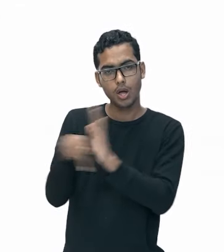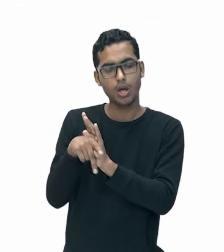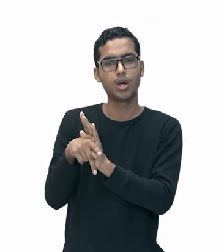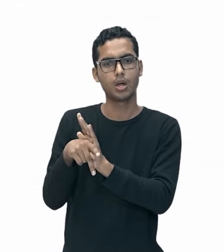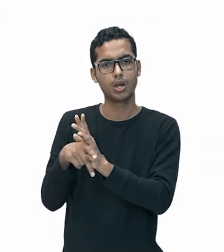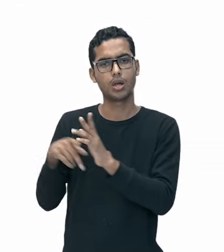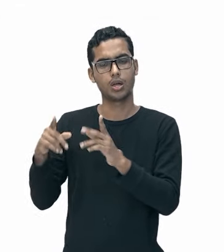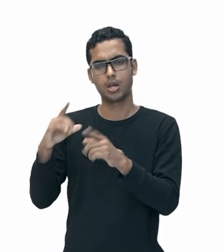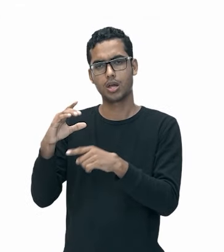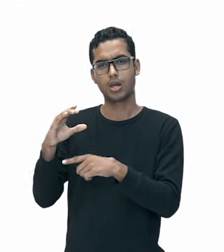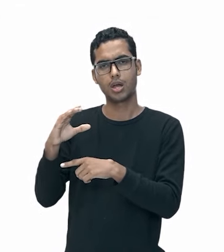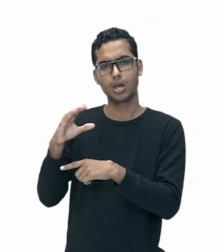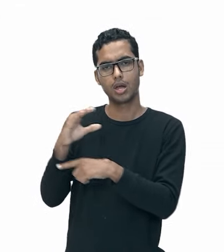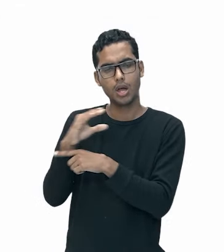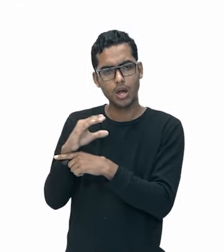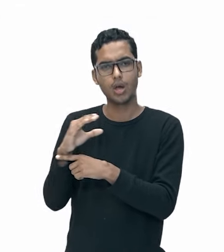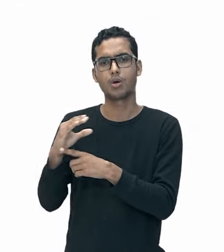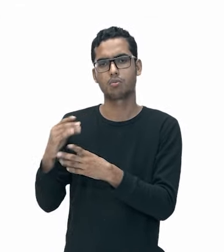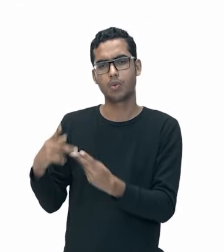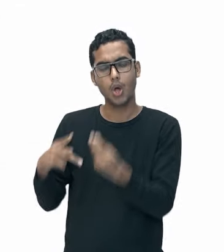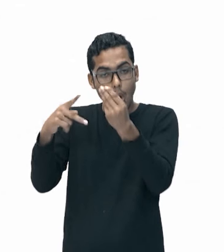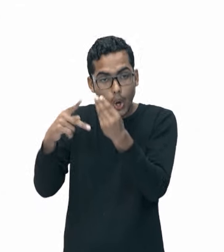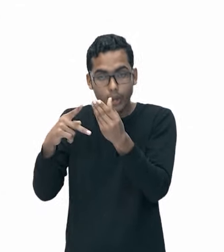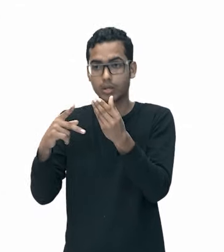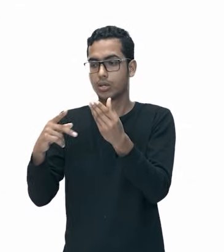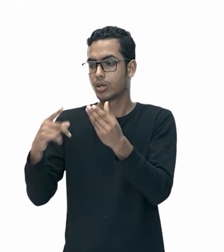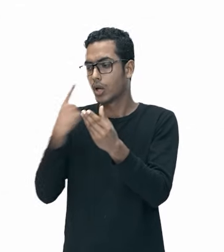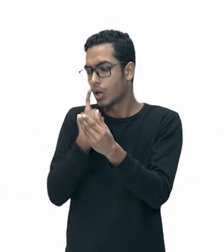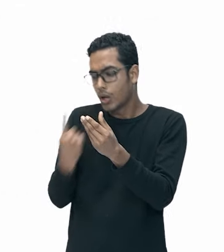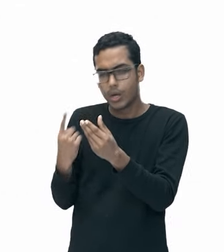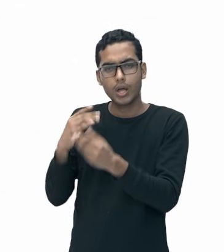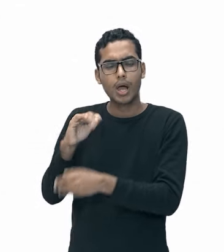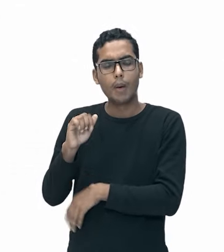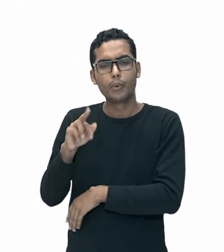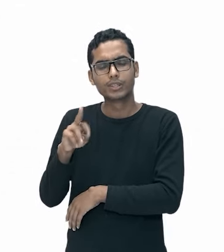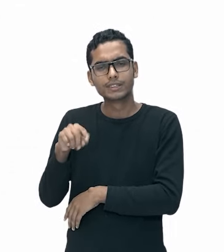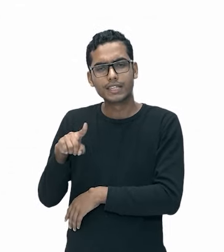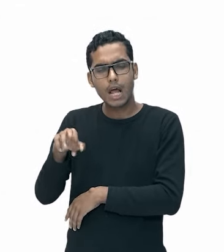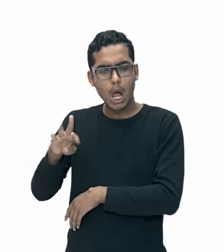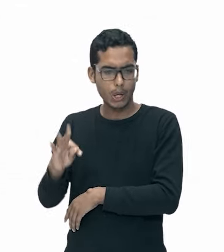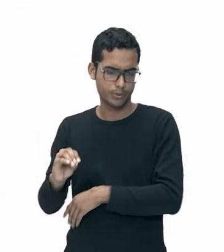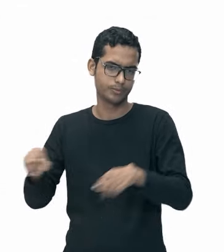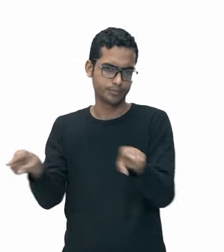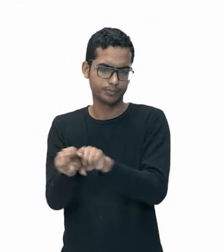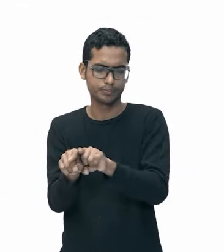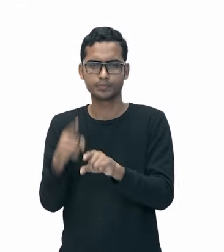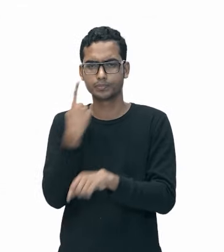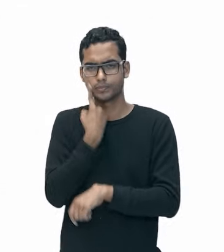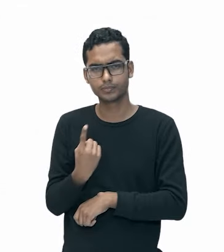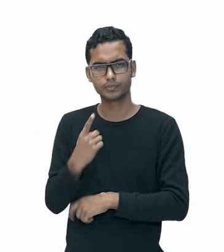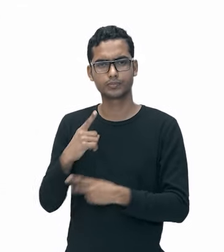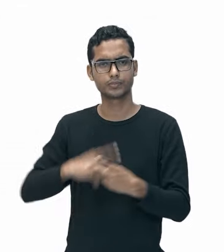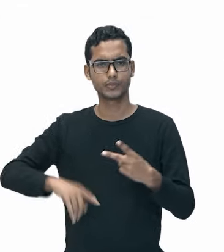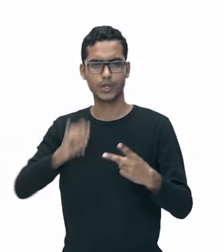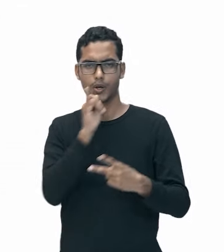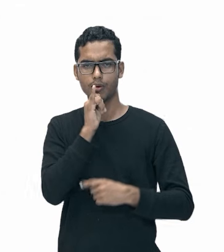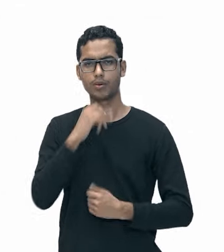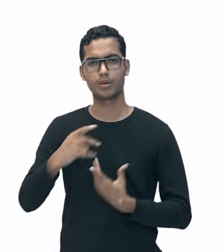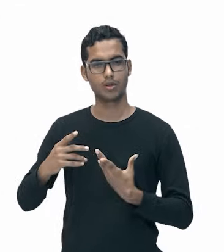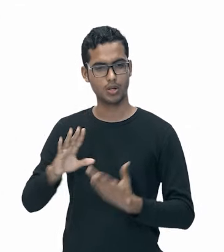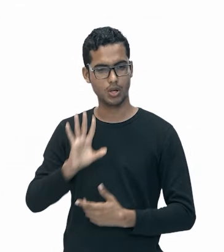muito muito tempo então a presença dessas enzimas como é o caso da da amilase da protease